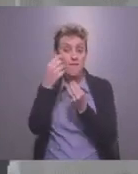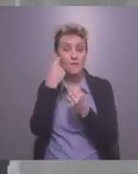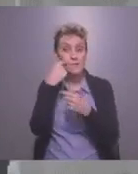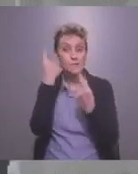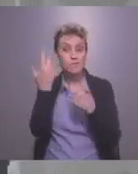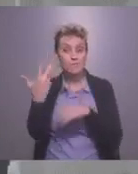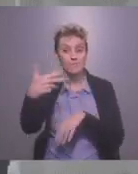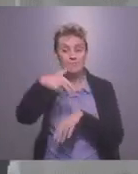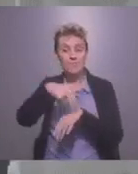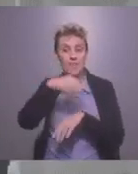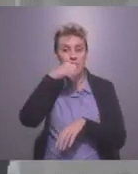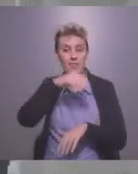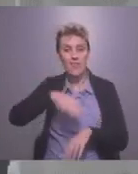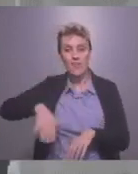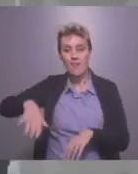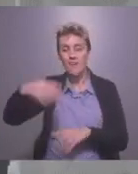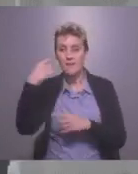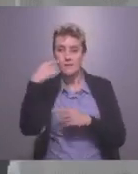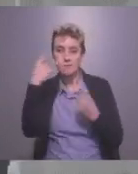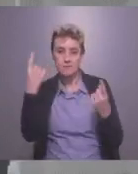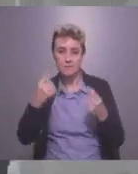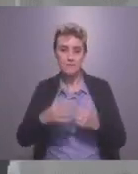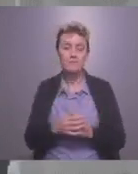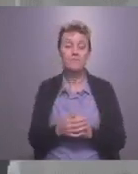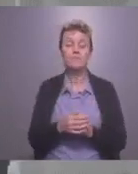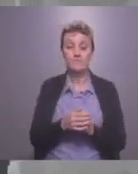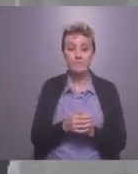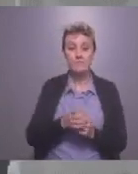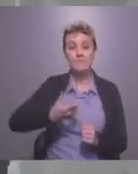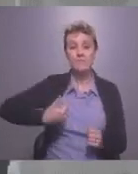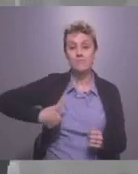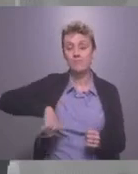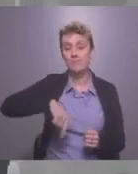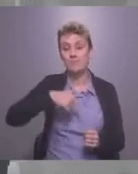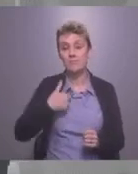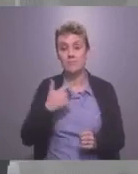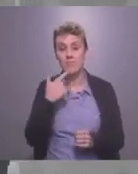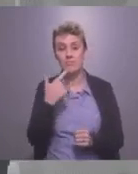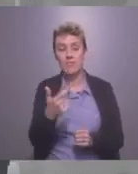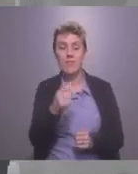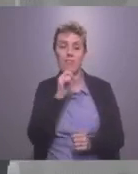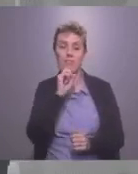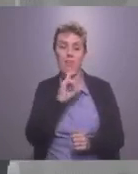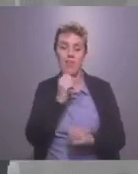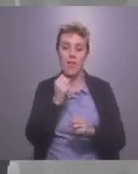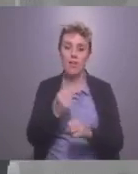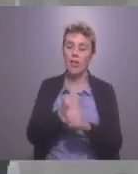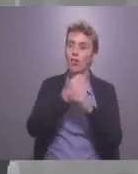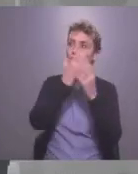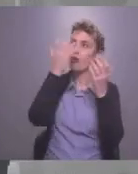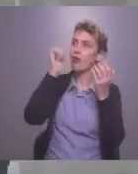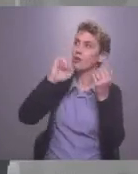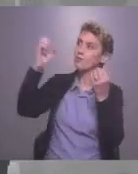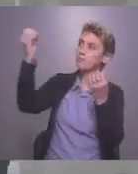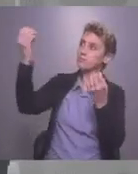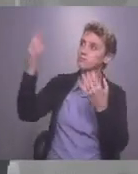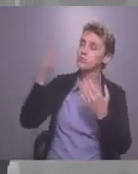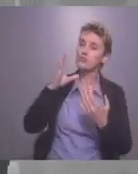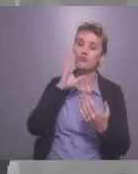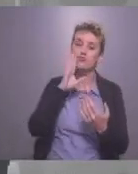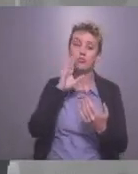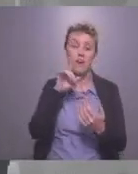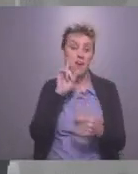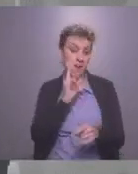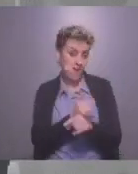nossa terra. Também nós podemos dizer que vimos a sua glória. Cantemos